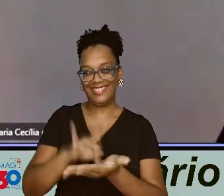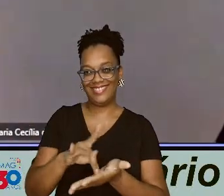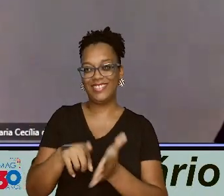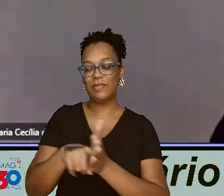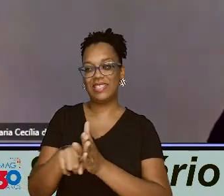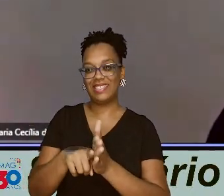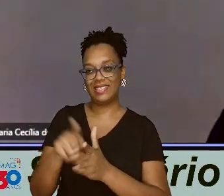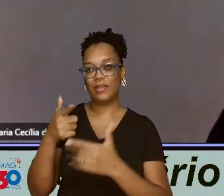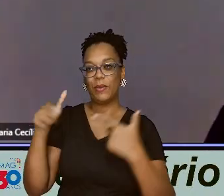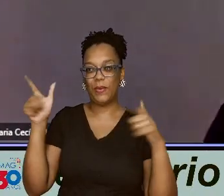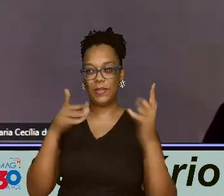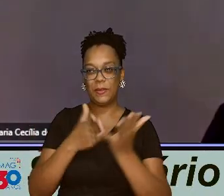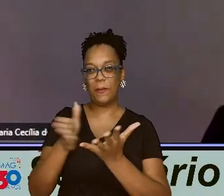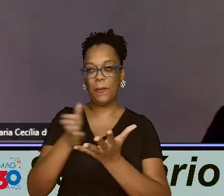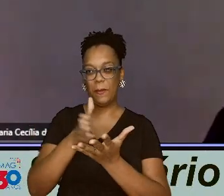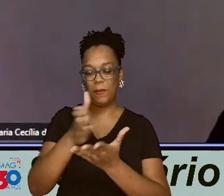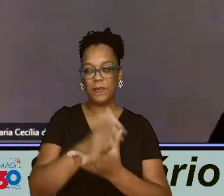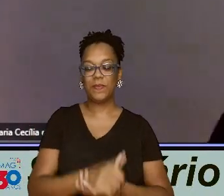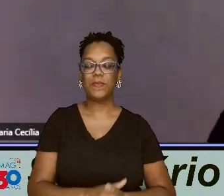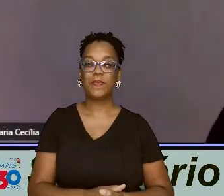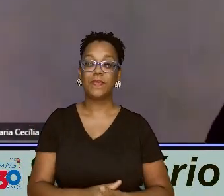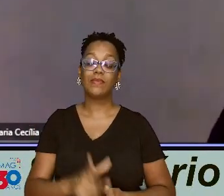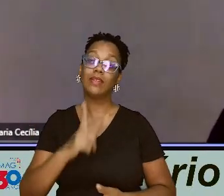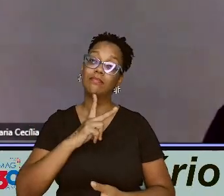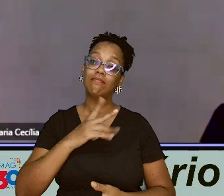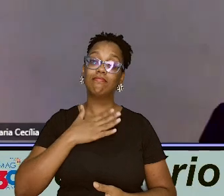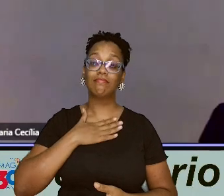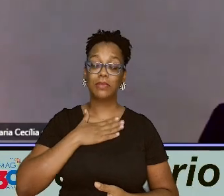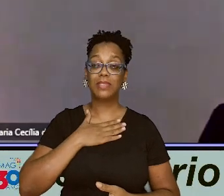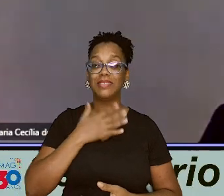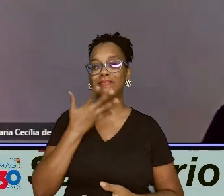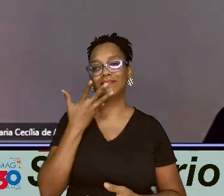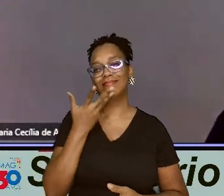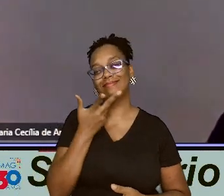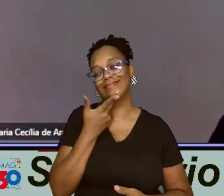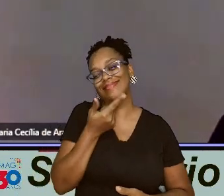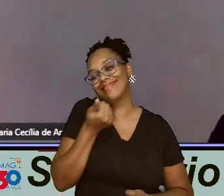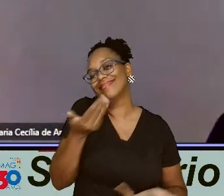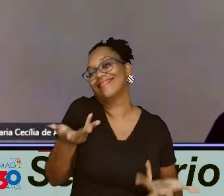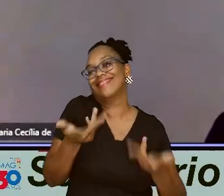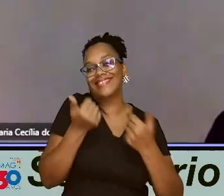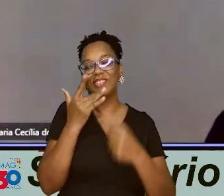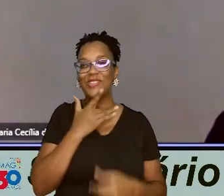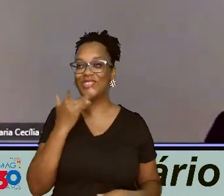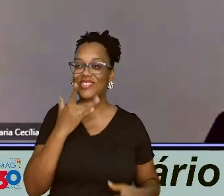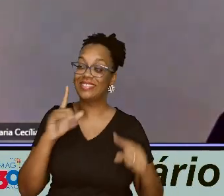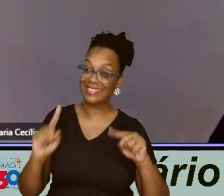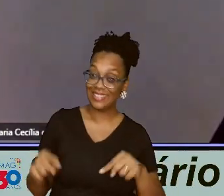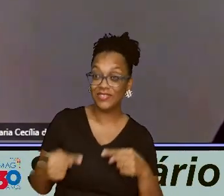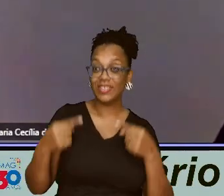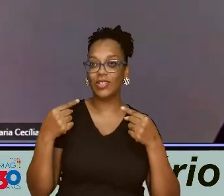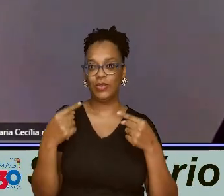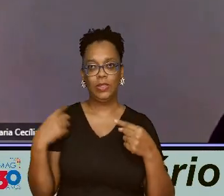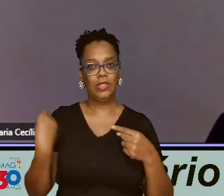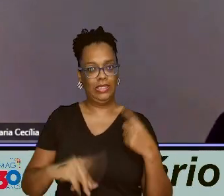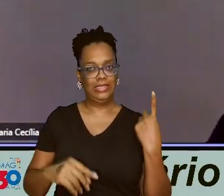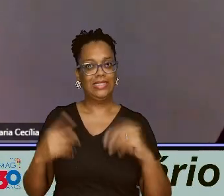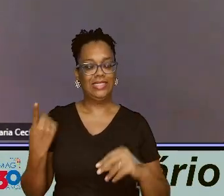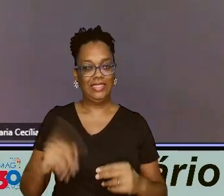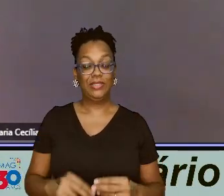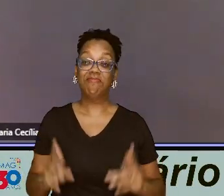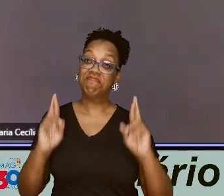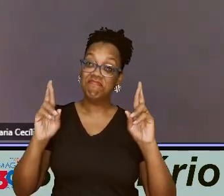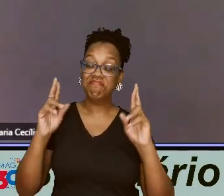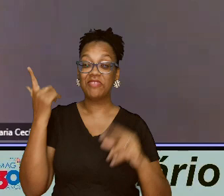outras vias. E, pessoalmente, para mim, foi uma delícia, foi muito gostoso, desafiador, puxado. Tomara que a gente